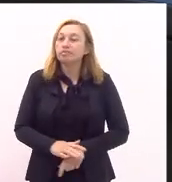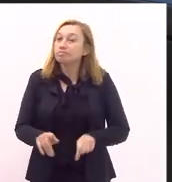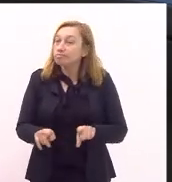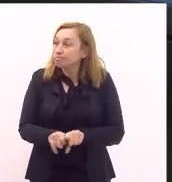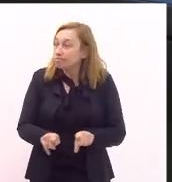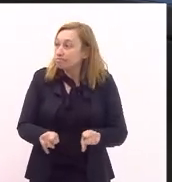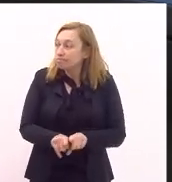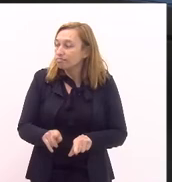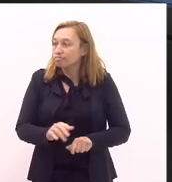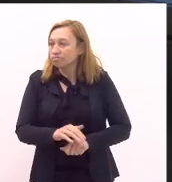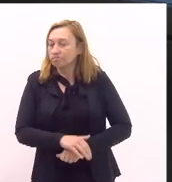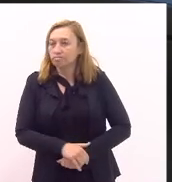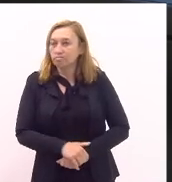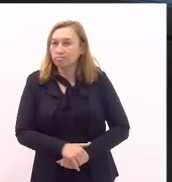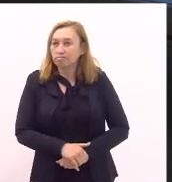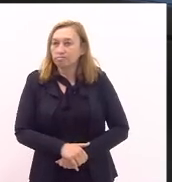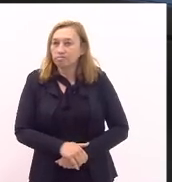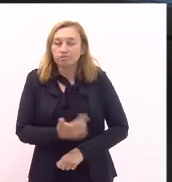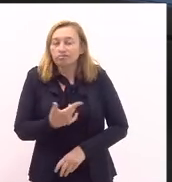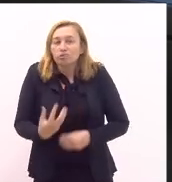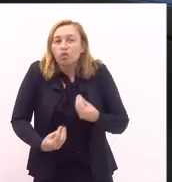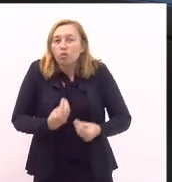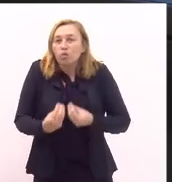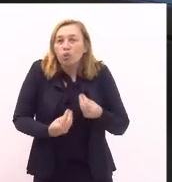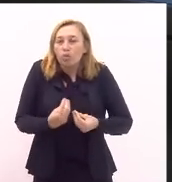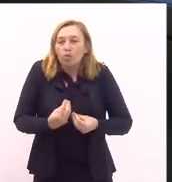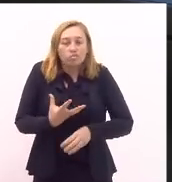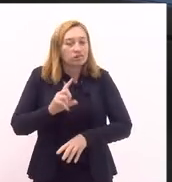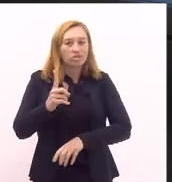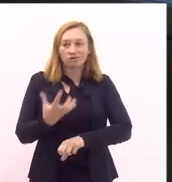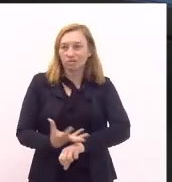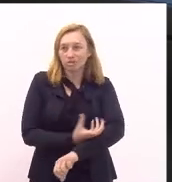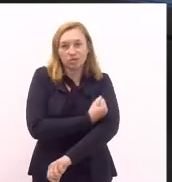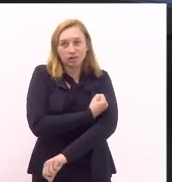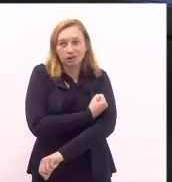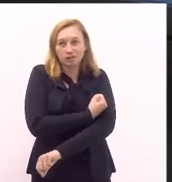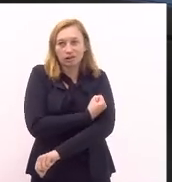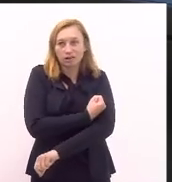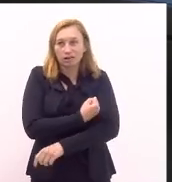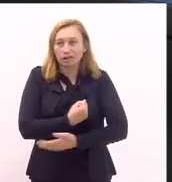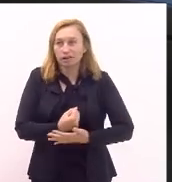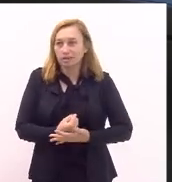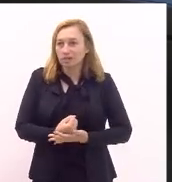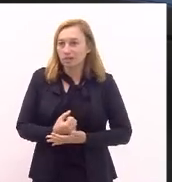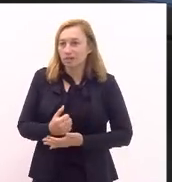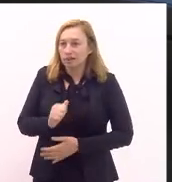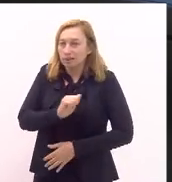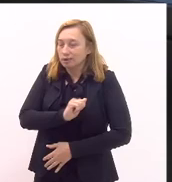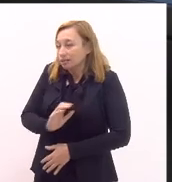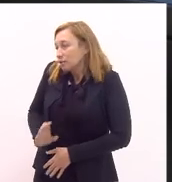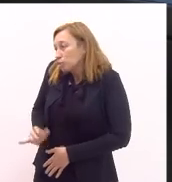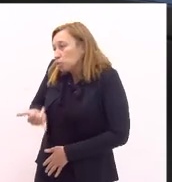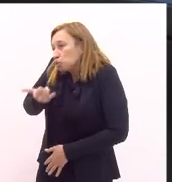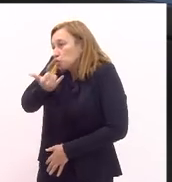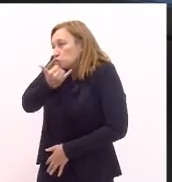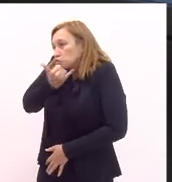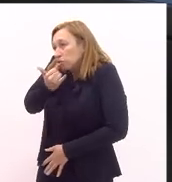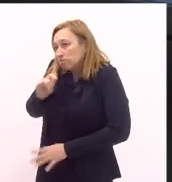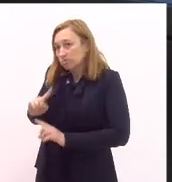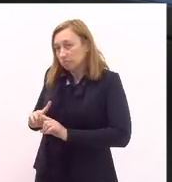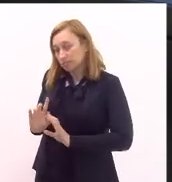ao mesmo tempo não tem como a gente não se emocionar Oi André você me desculpe